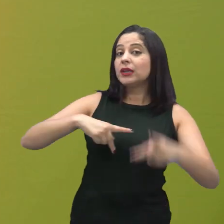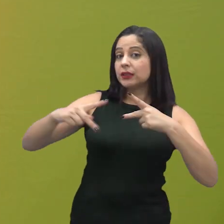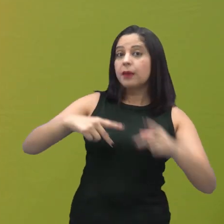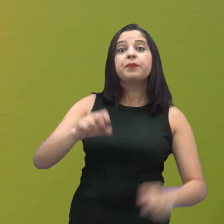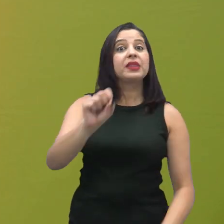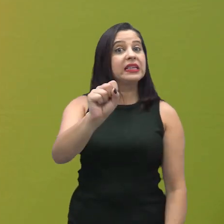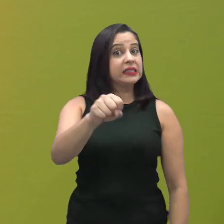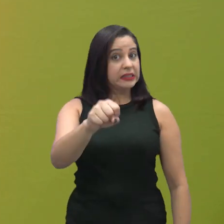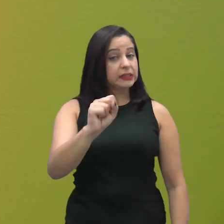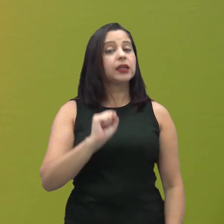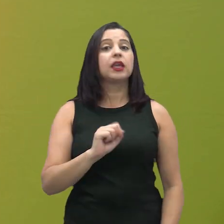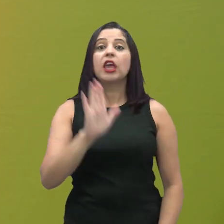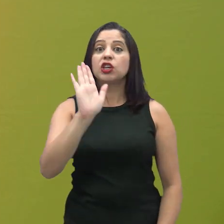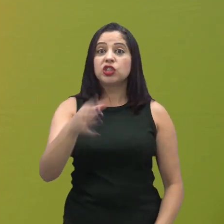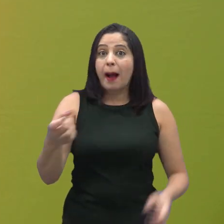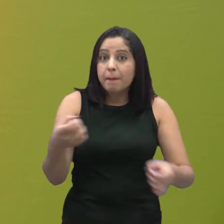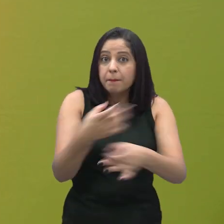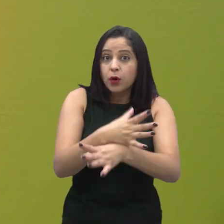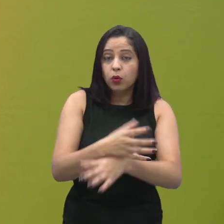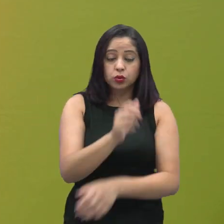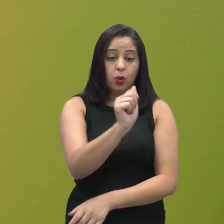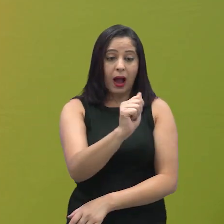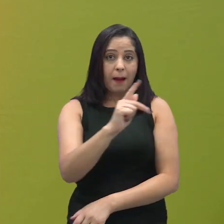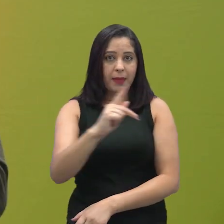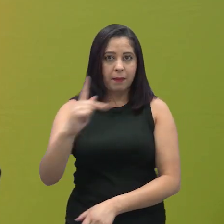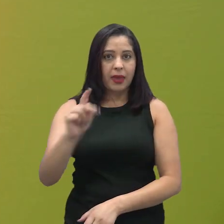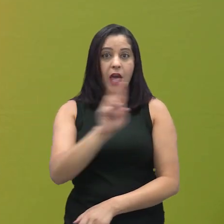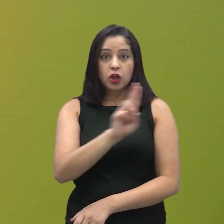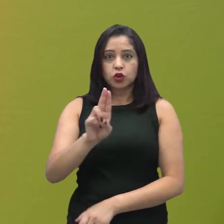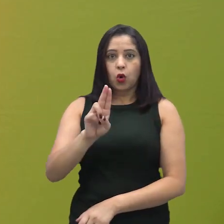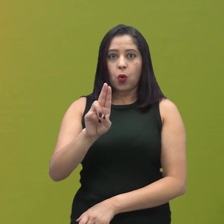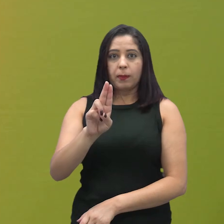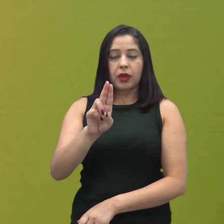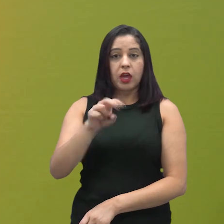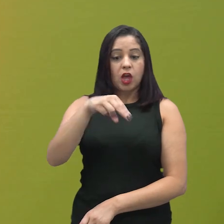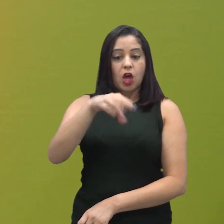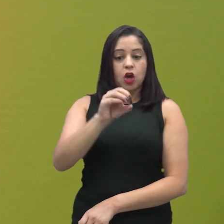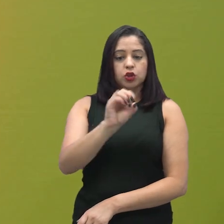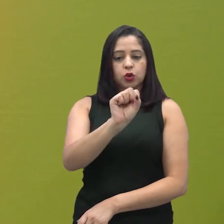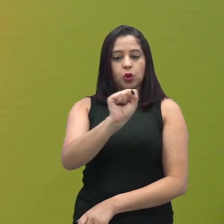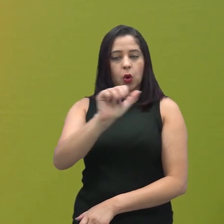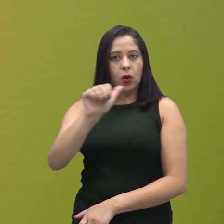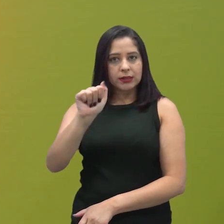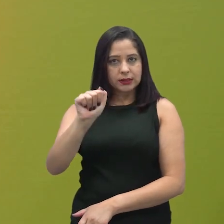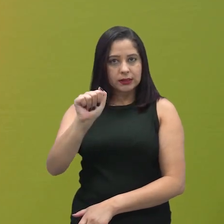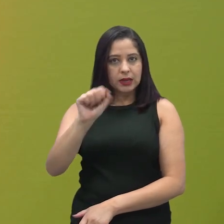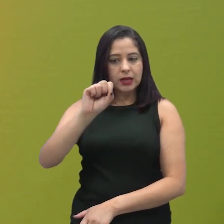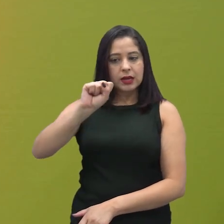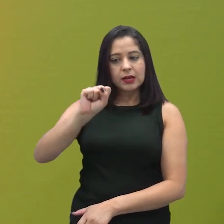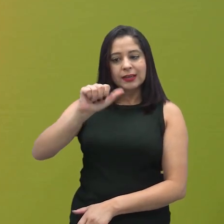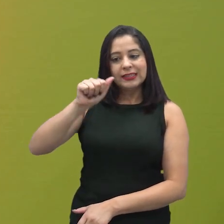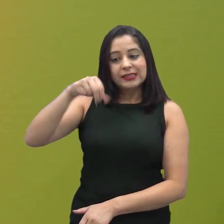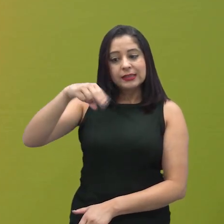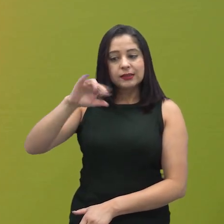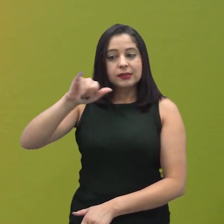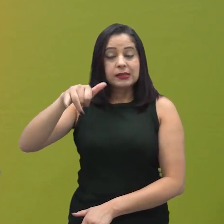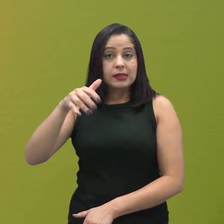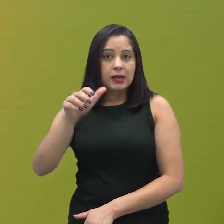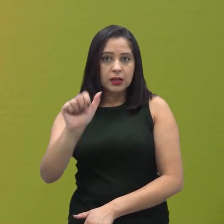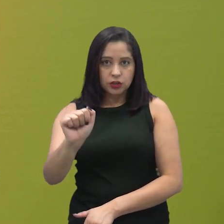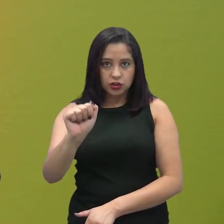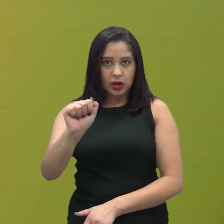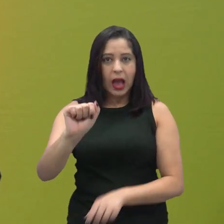o Inventário Participativo Digital Nossa Sanja. O que é isso? É um aplicativo que reúne informações sobre patrimônios históricos,